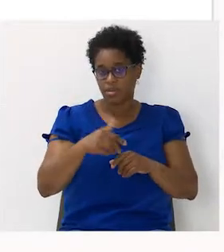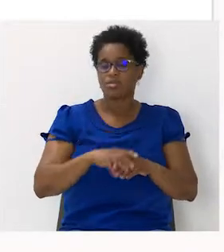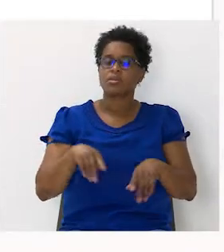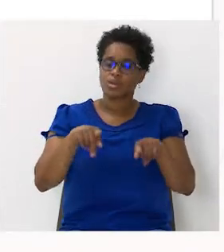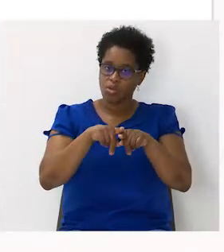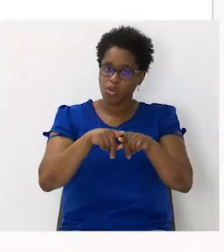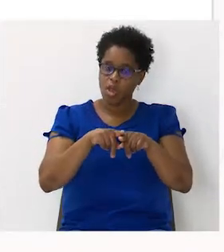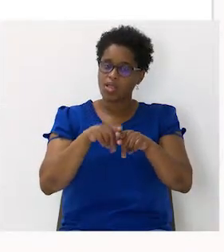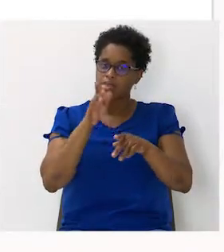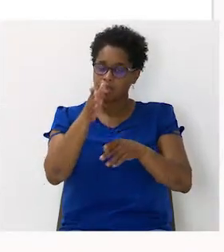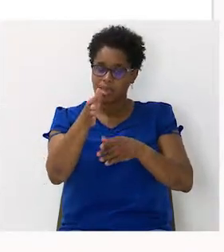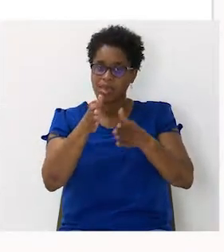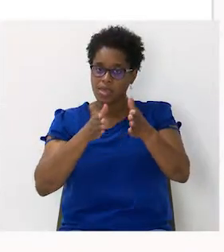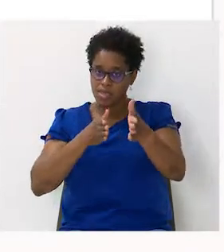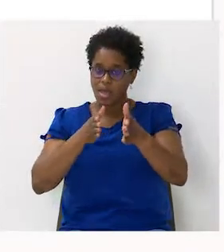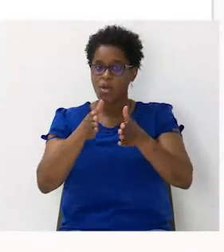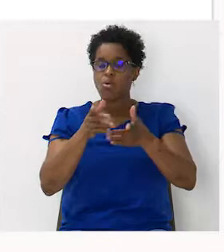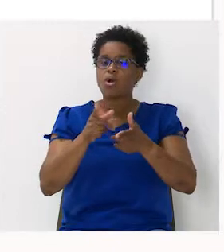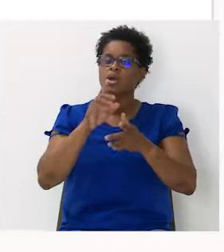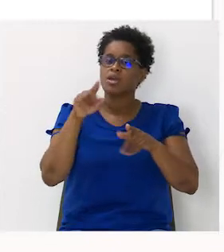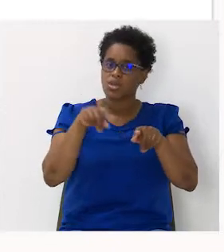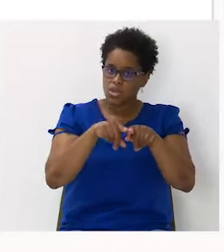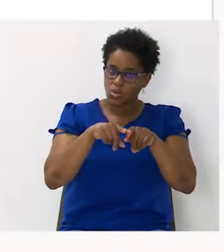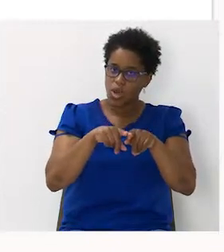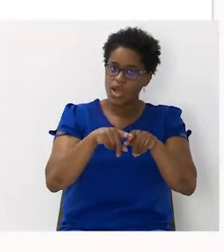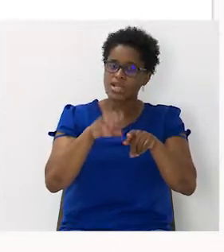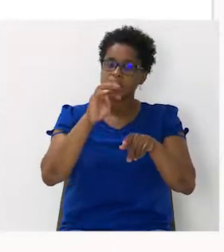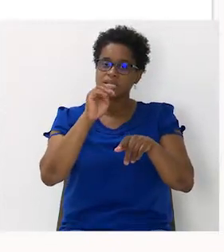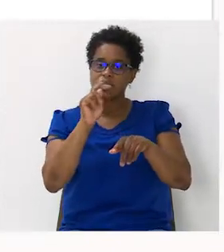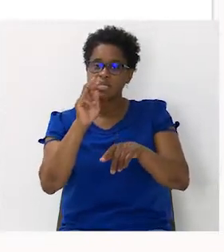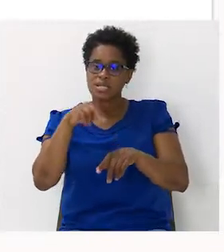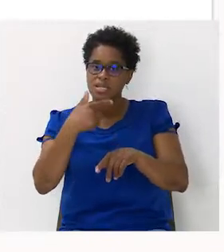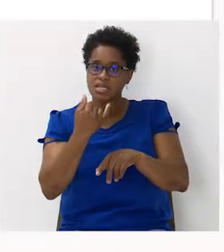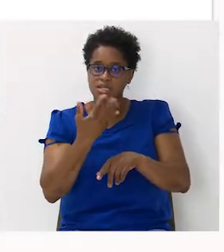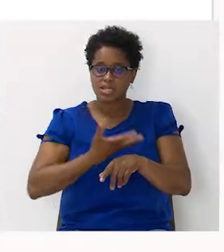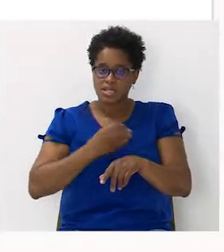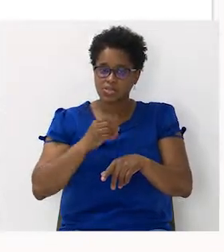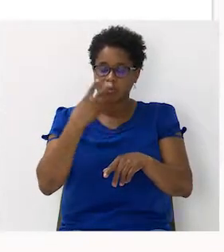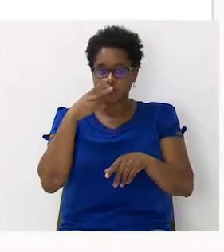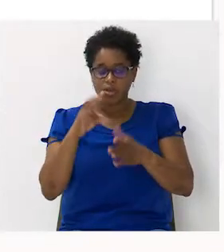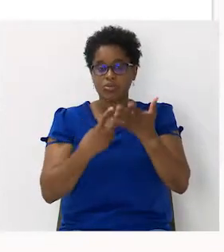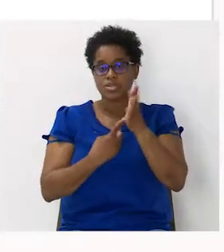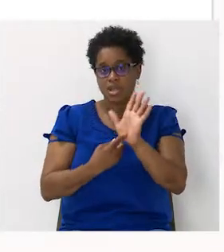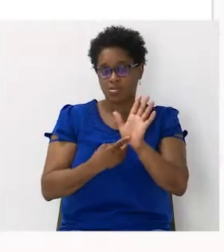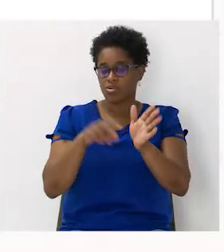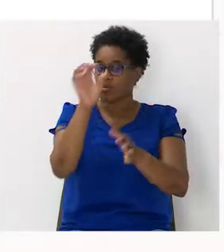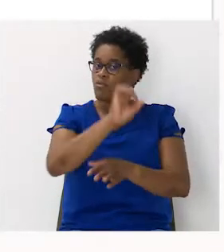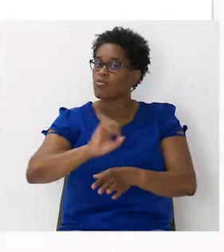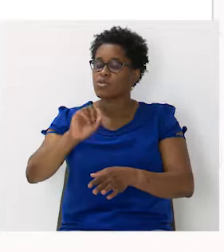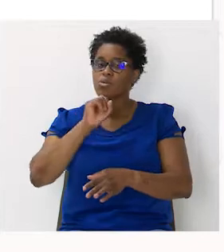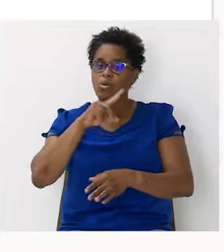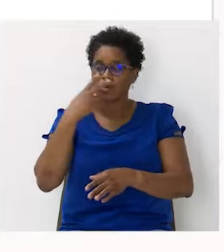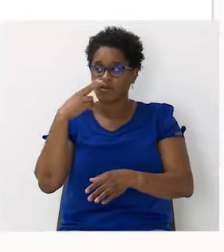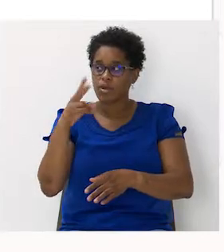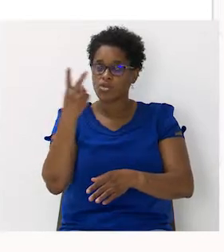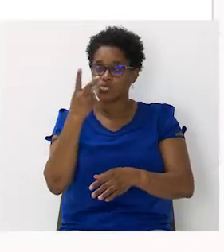direção e o mesmo sentido. Vamos ver um exemplo. Vocês podem ver as duas